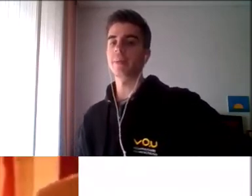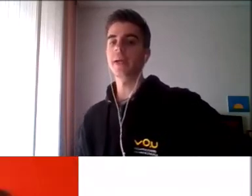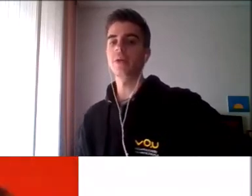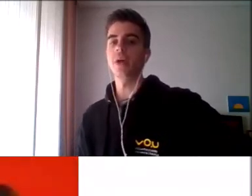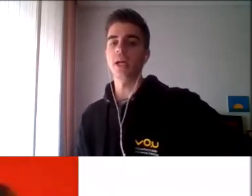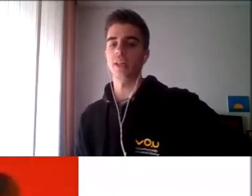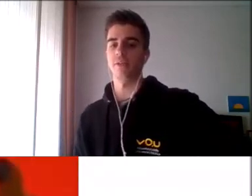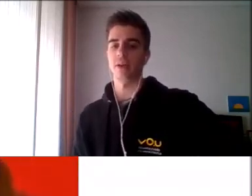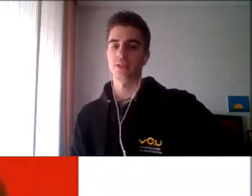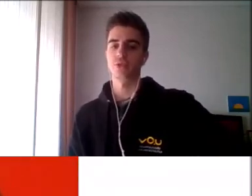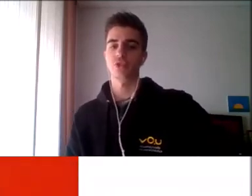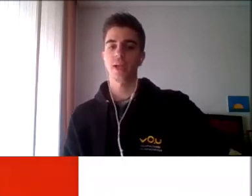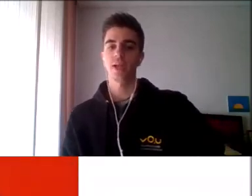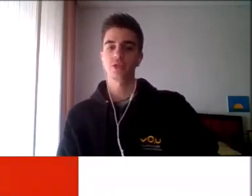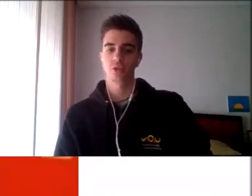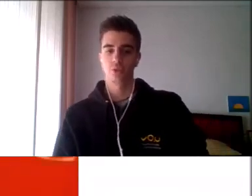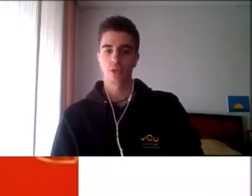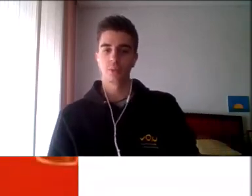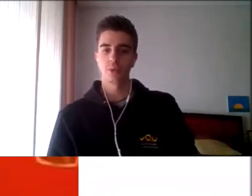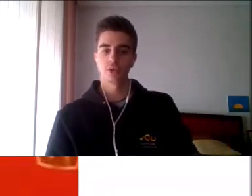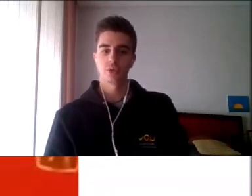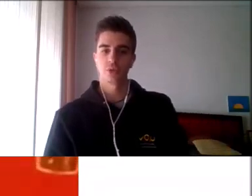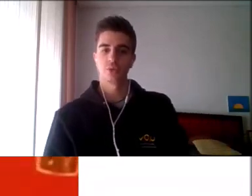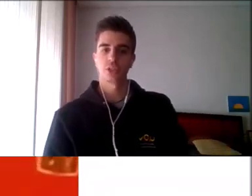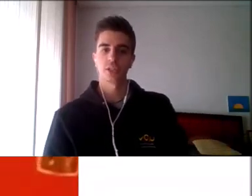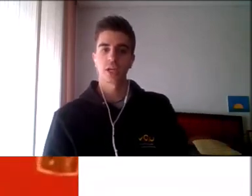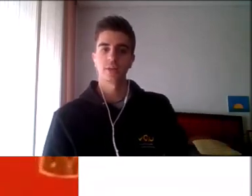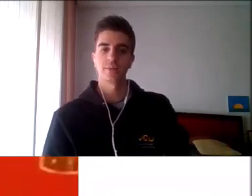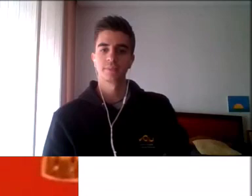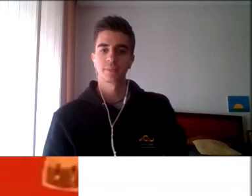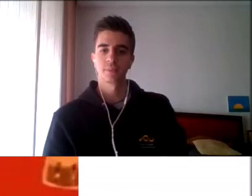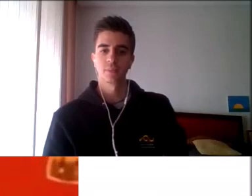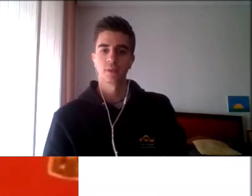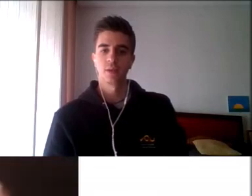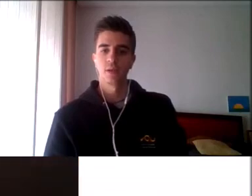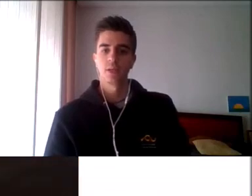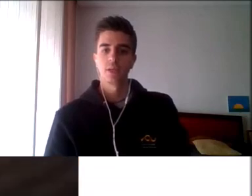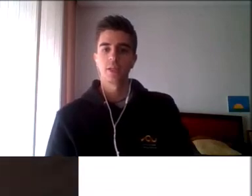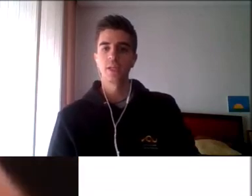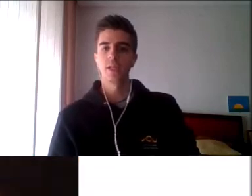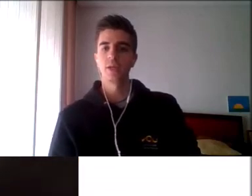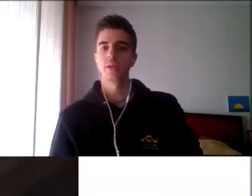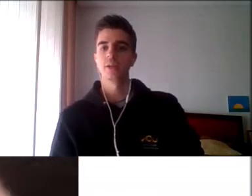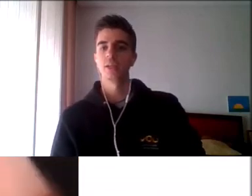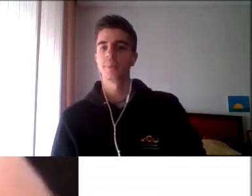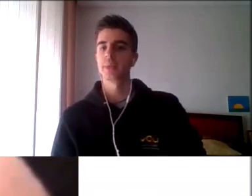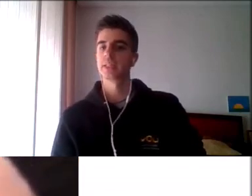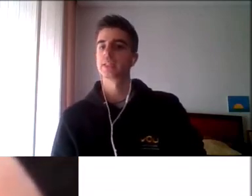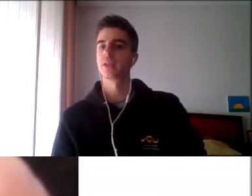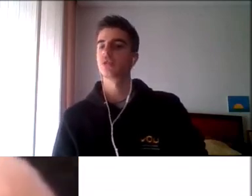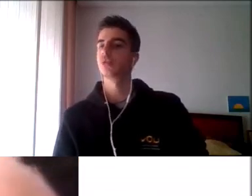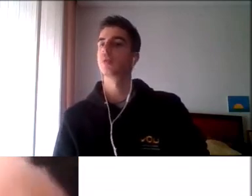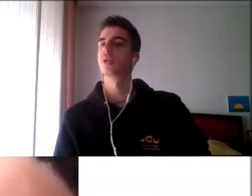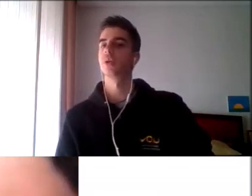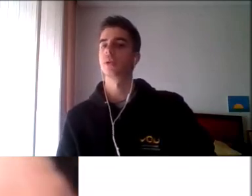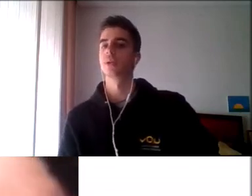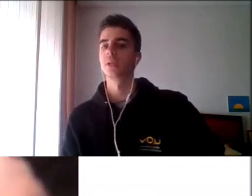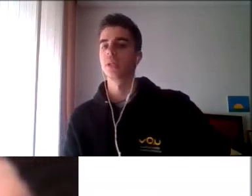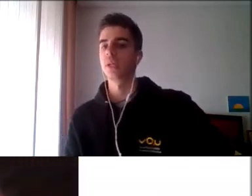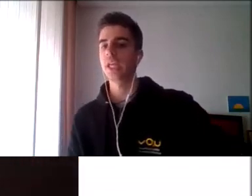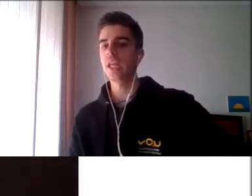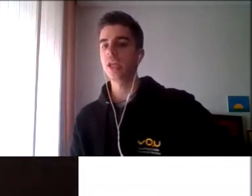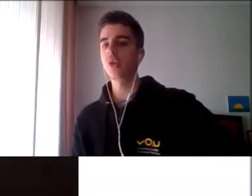Estava primeiro a lavar os seus pratos do almoço ou do jantar e de repente sente uma